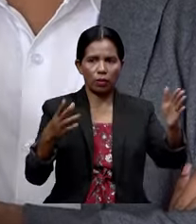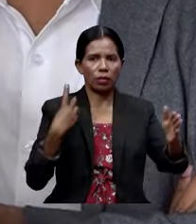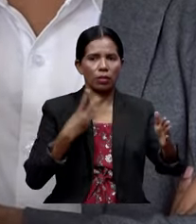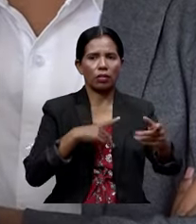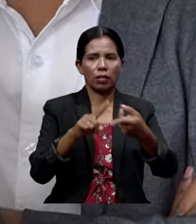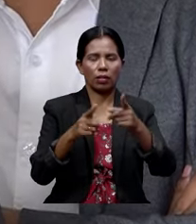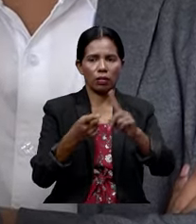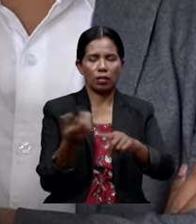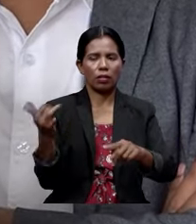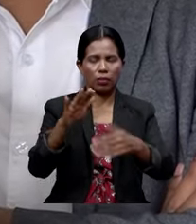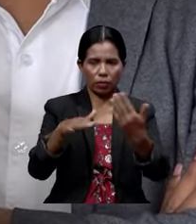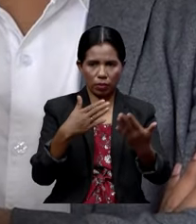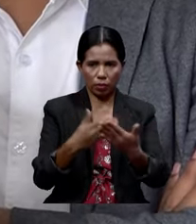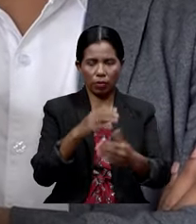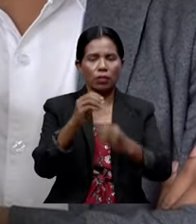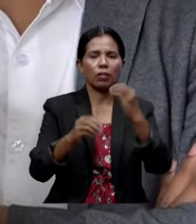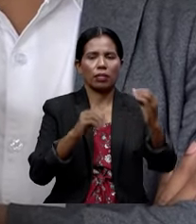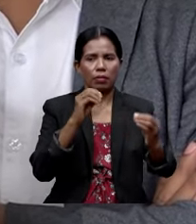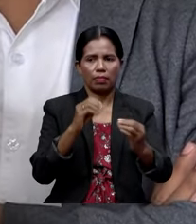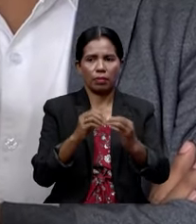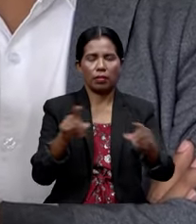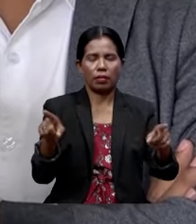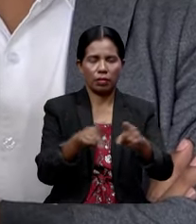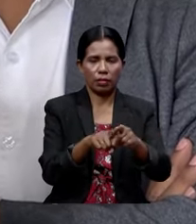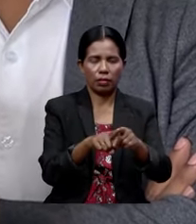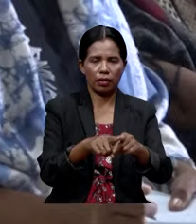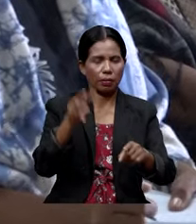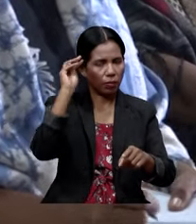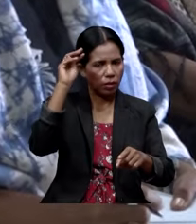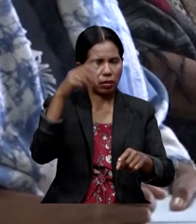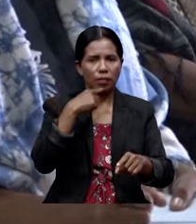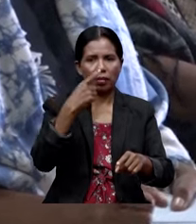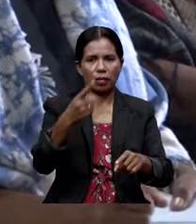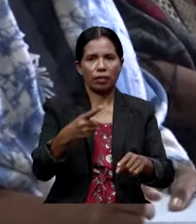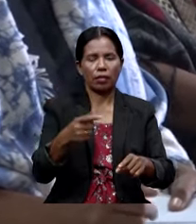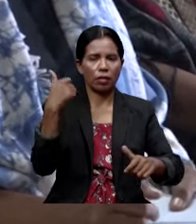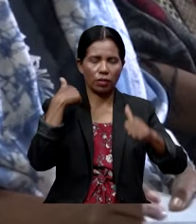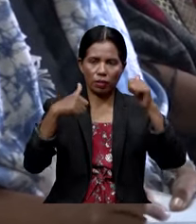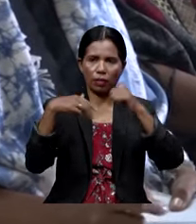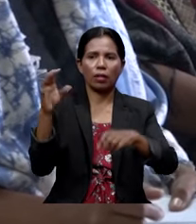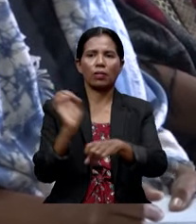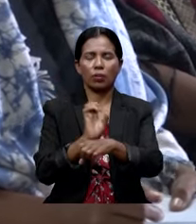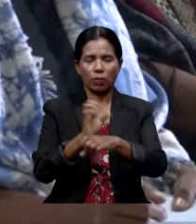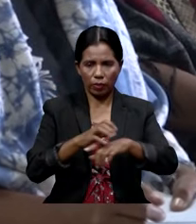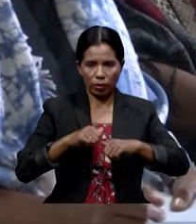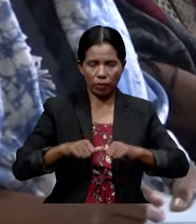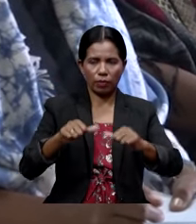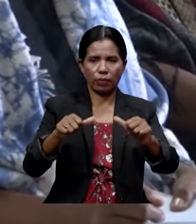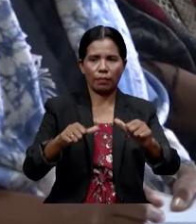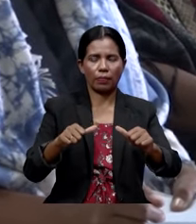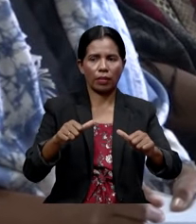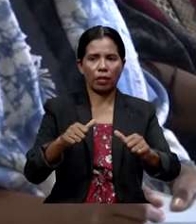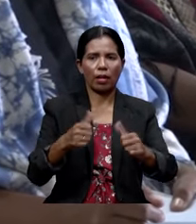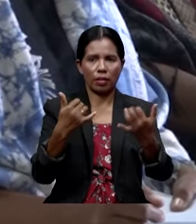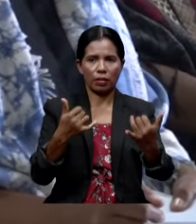malos empresários ira. Significa que ata hanessa o senhor ministro até te kata atividades econômicas né lá. Atividades